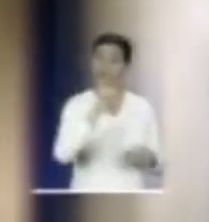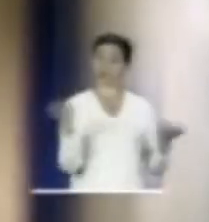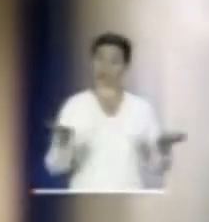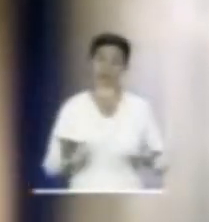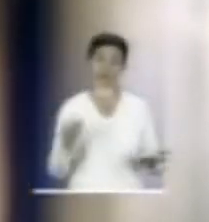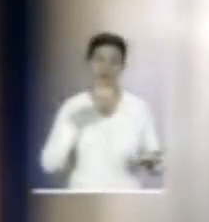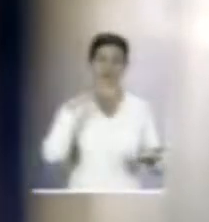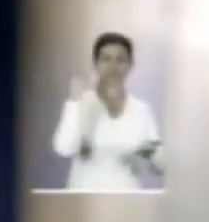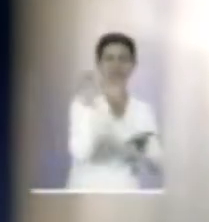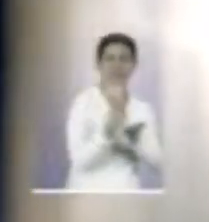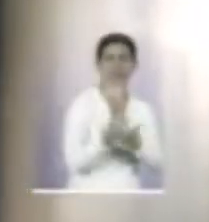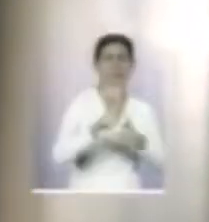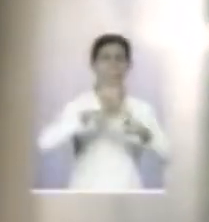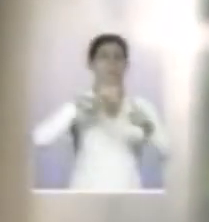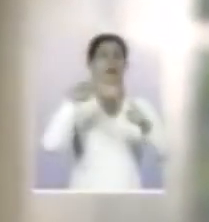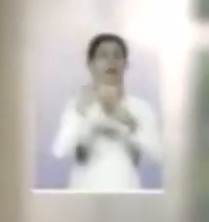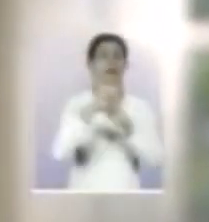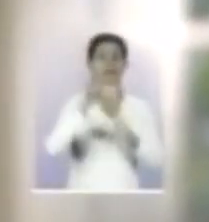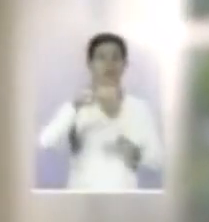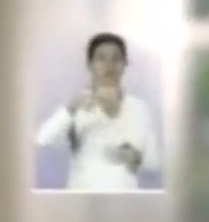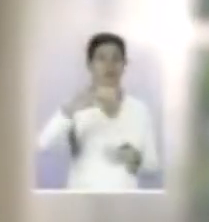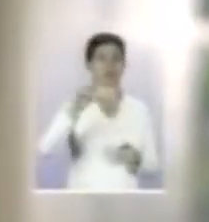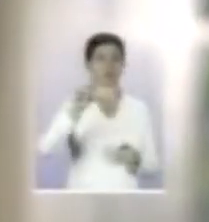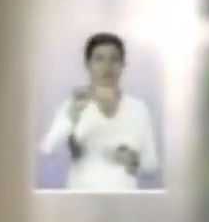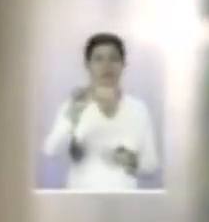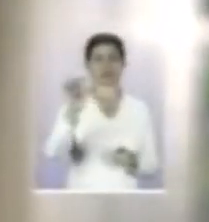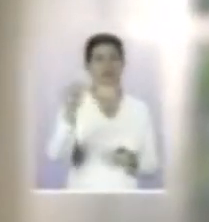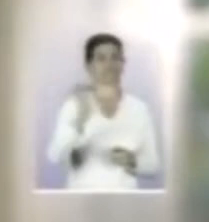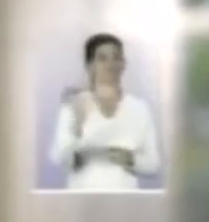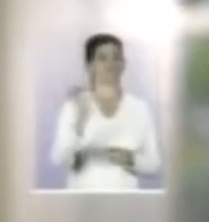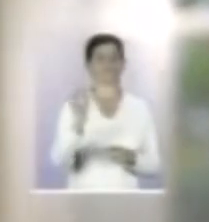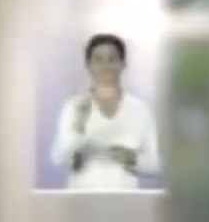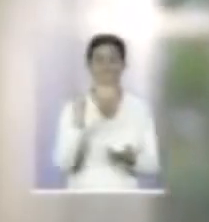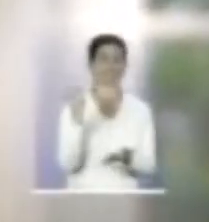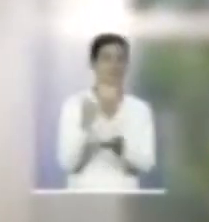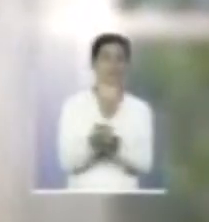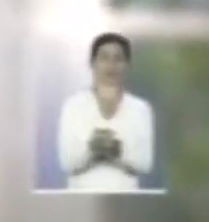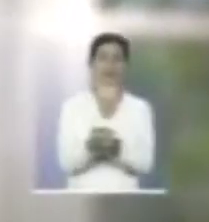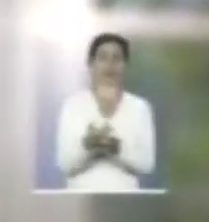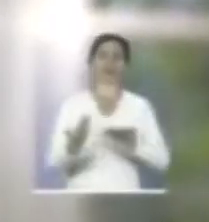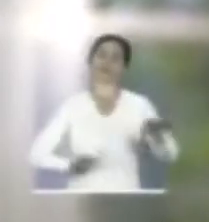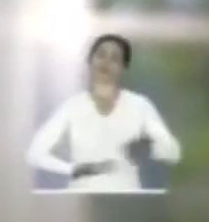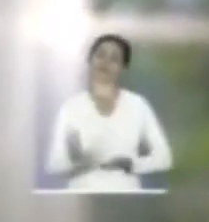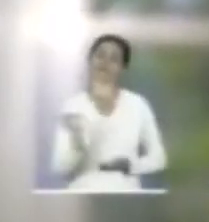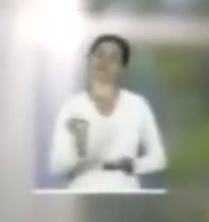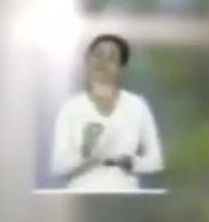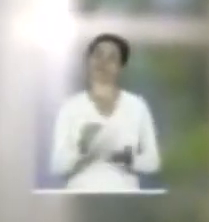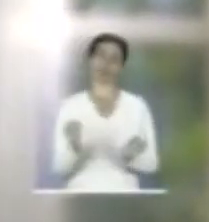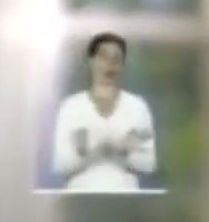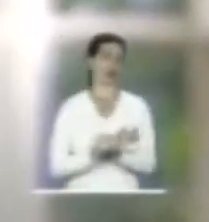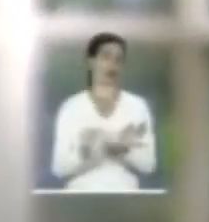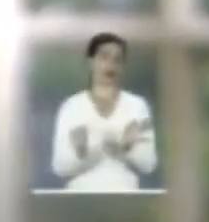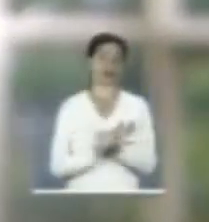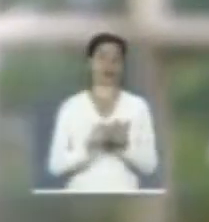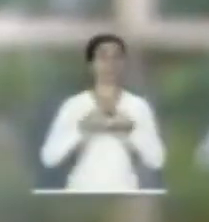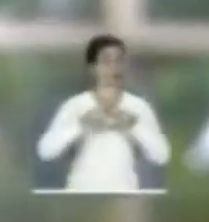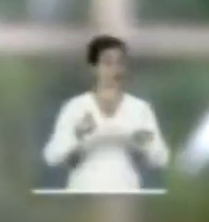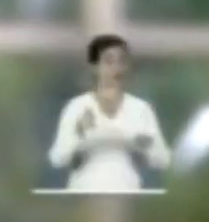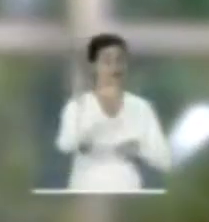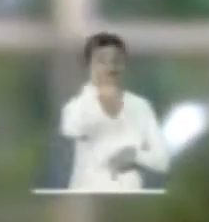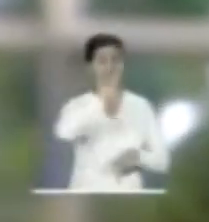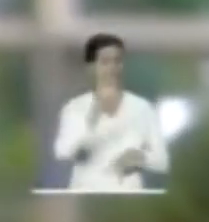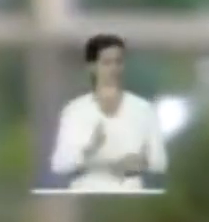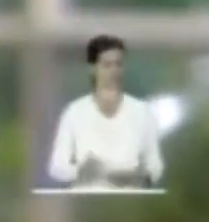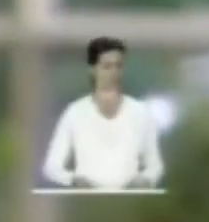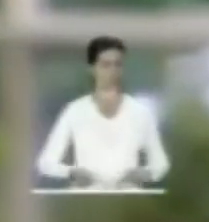O brasileiro hoje paga muito imposto e não tem nada em troca. Enfim, serviço é o que não falta. Mas o